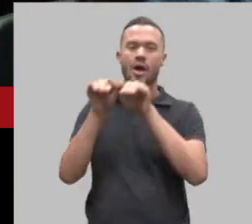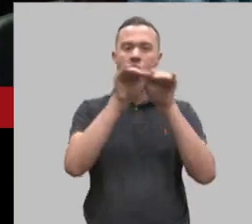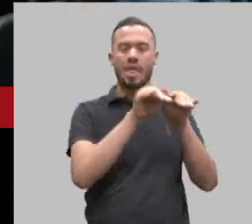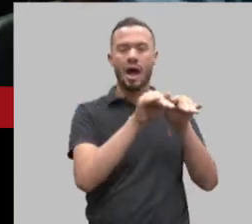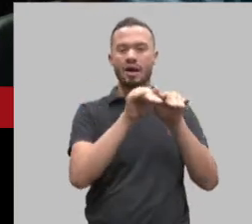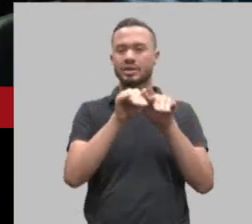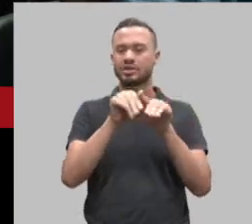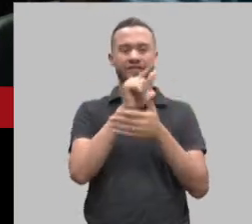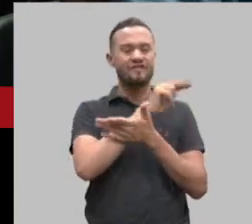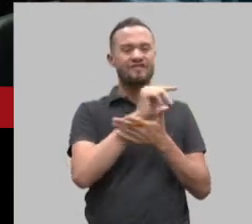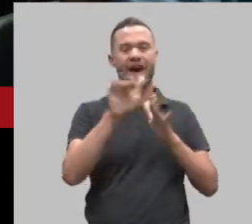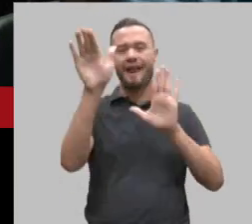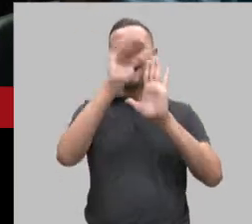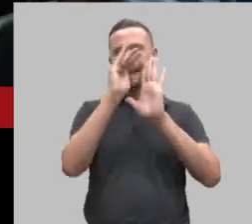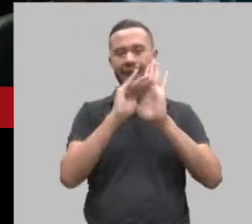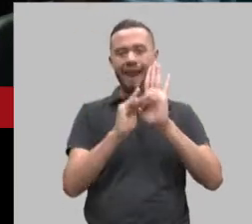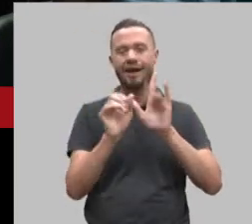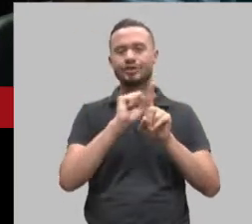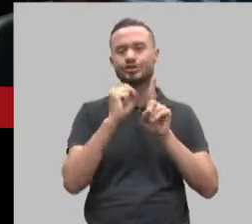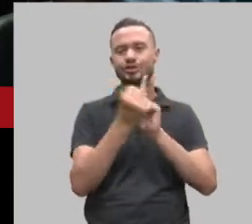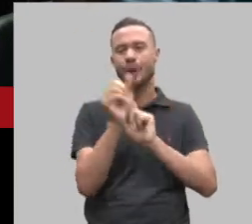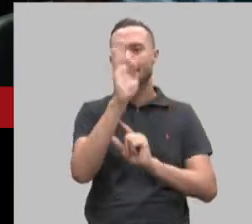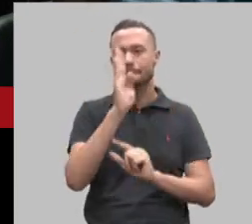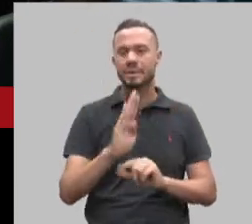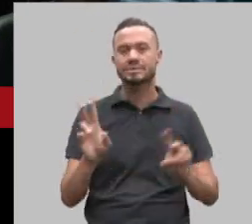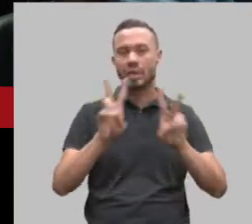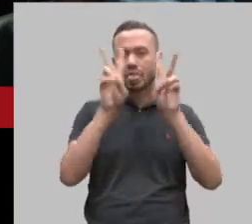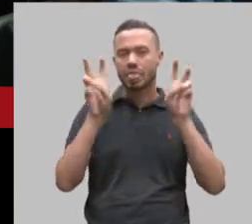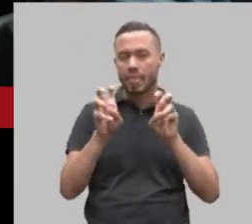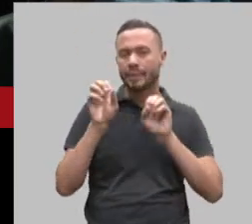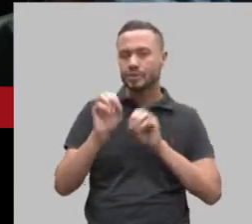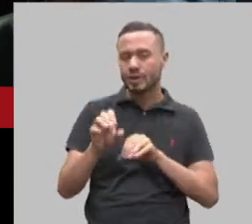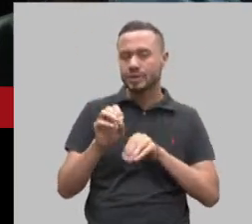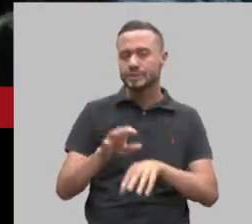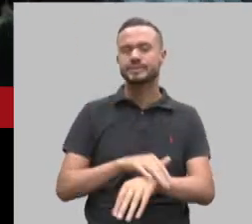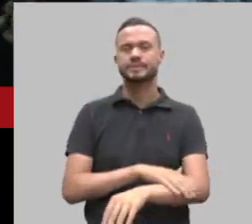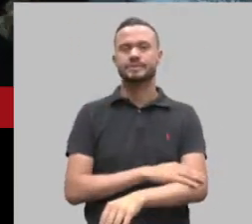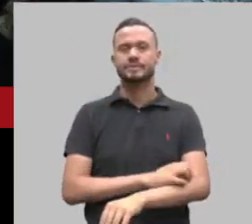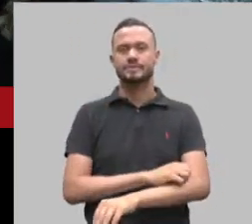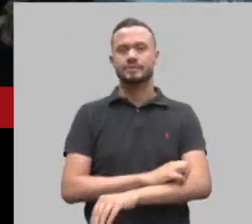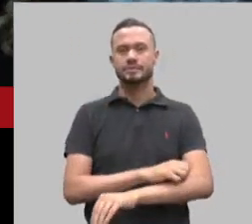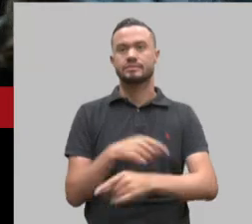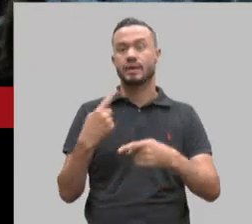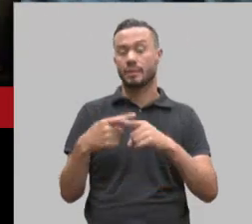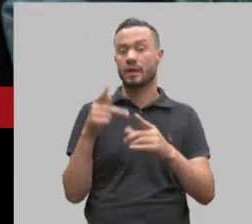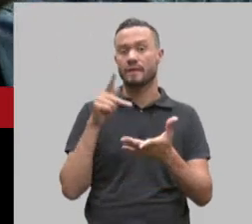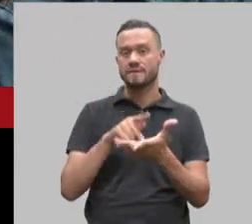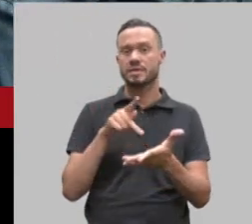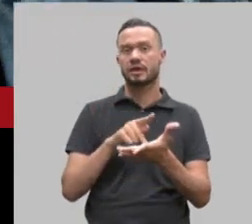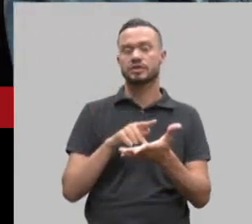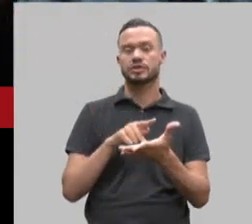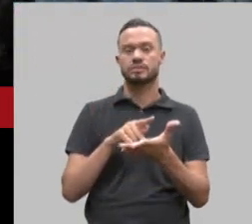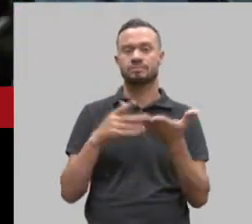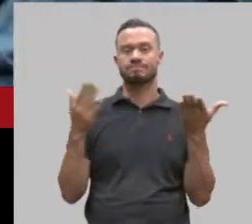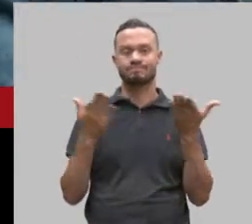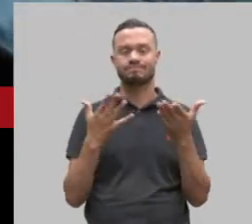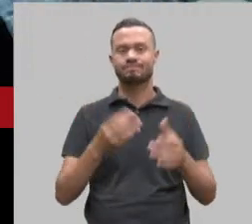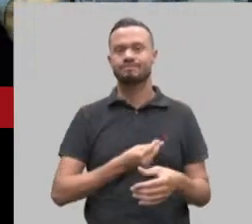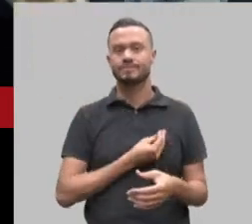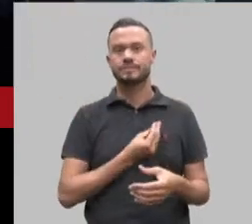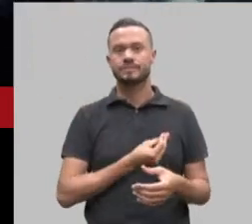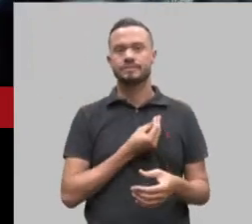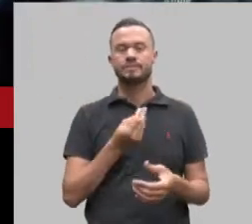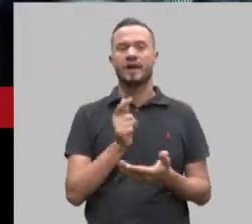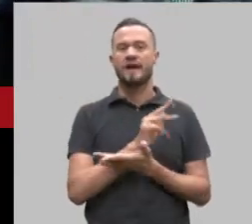no Brasil quando se trata de educação porque na realidade em que a gente vive eh muitos